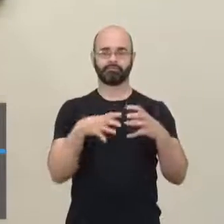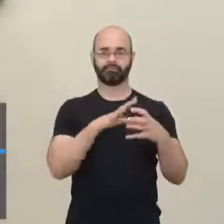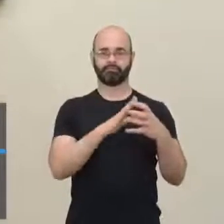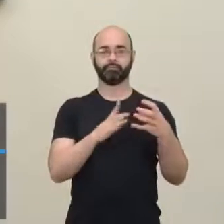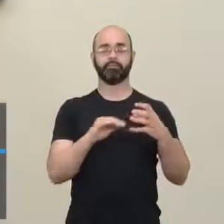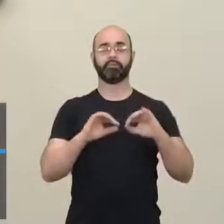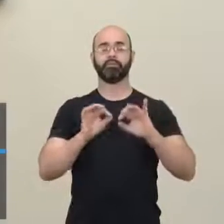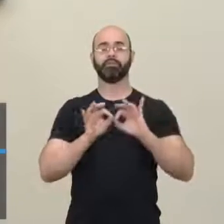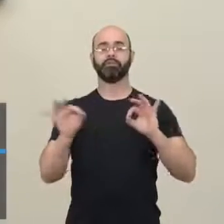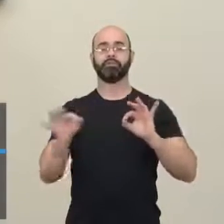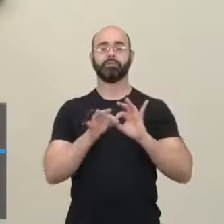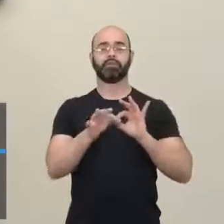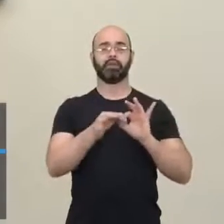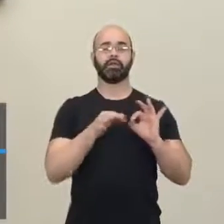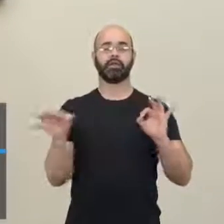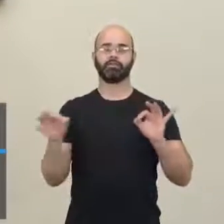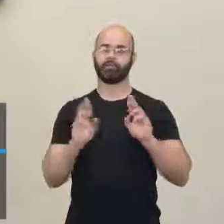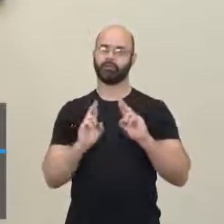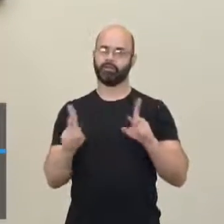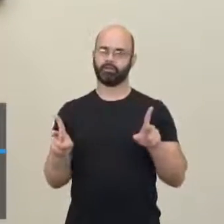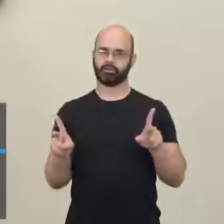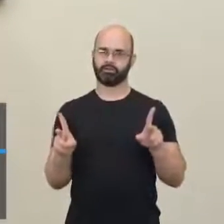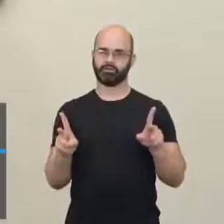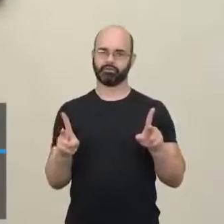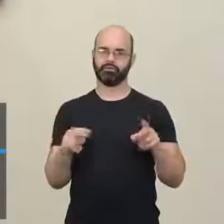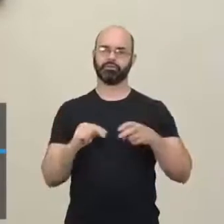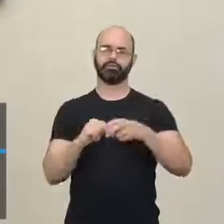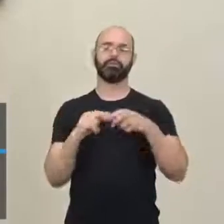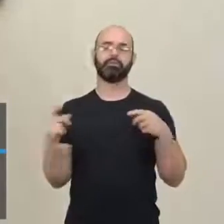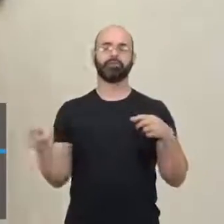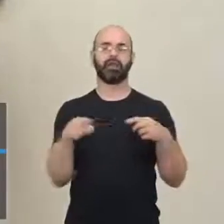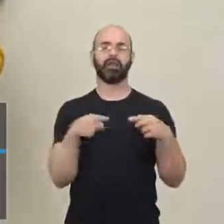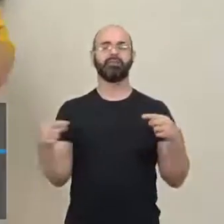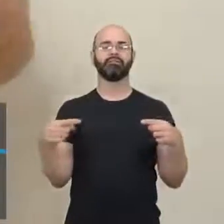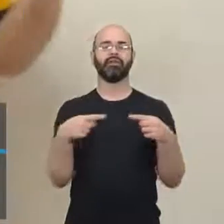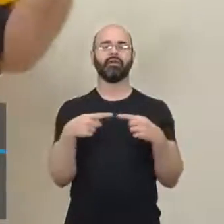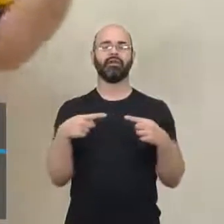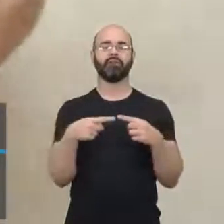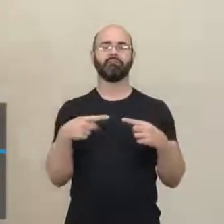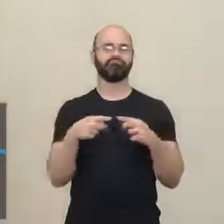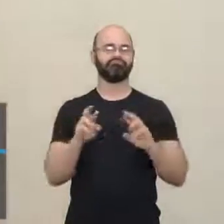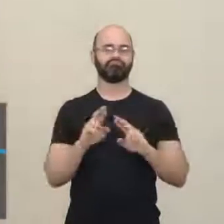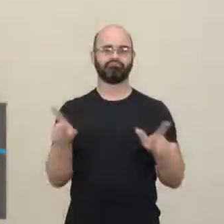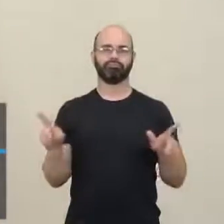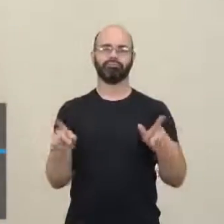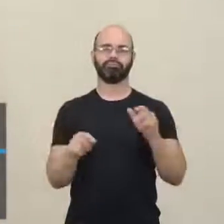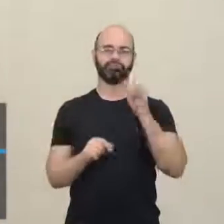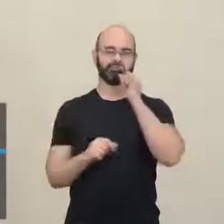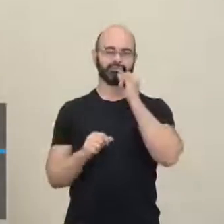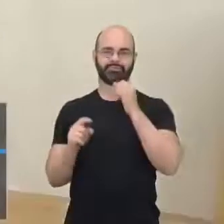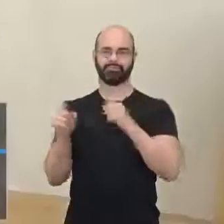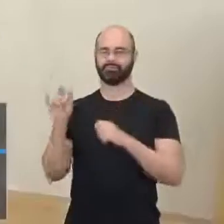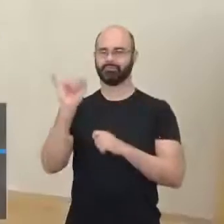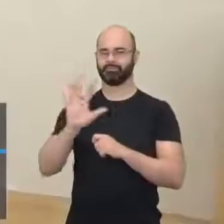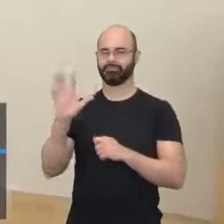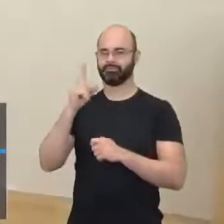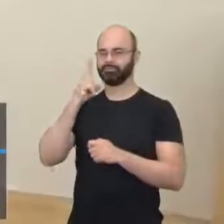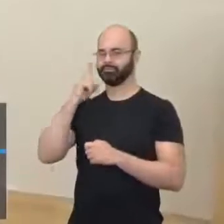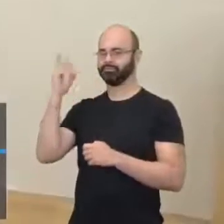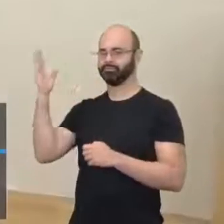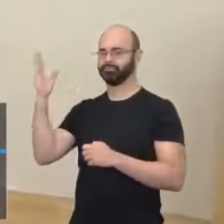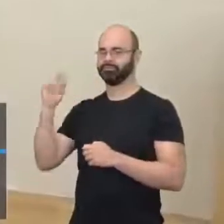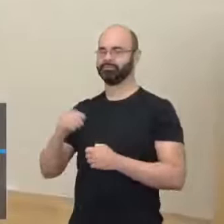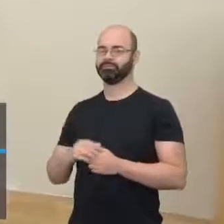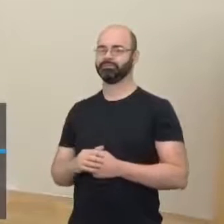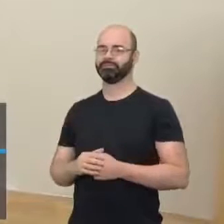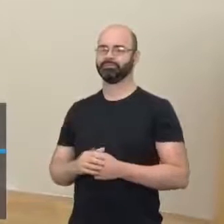distâncias diferentes. É por isso que as relações delas são bem diferentes. Então é o caso aqui dessa imagem que a gente está vendo aqui,